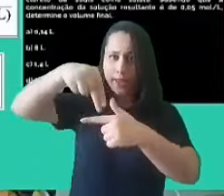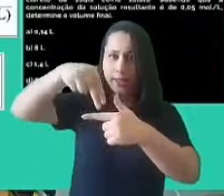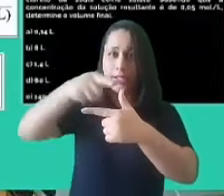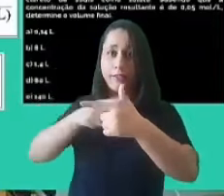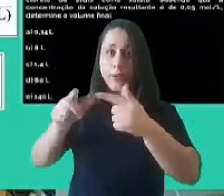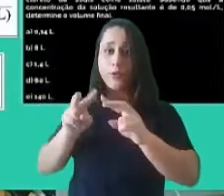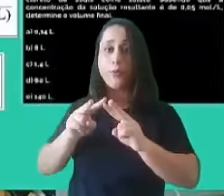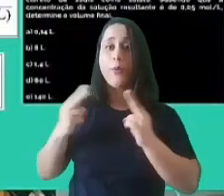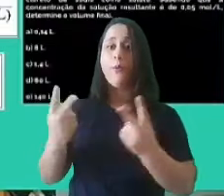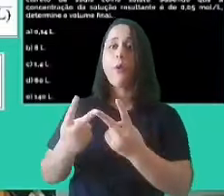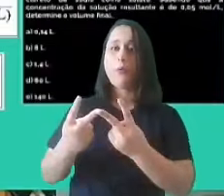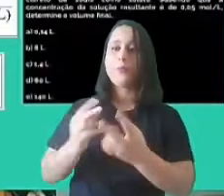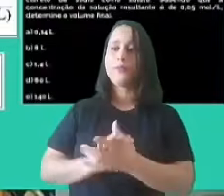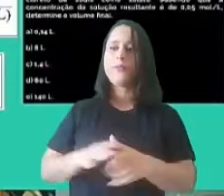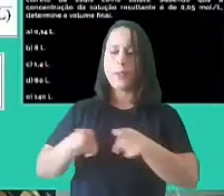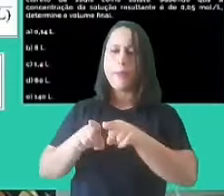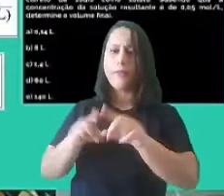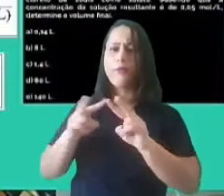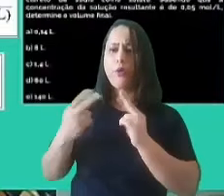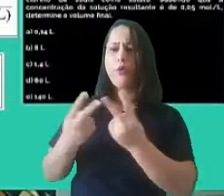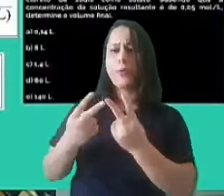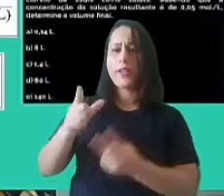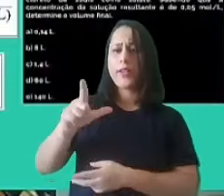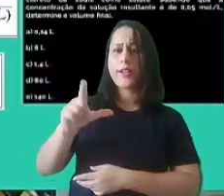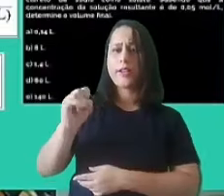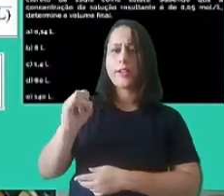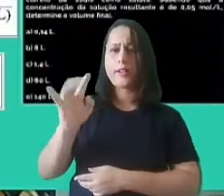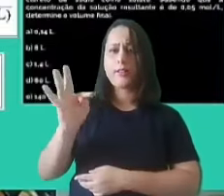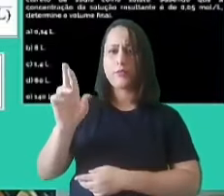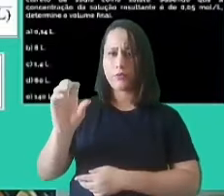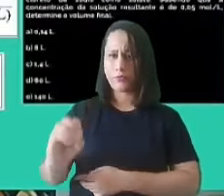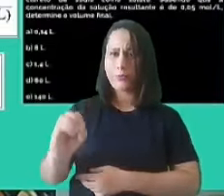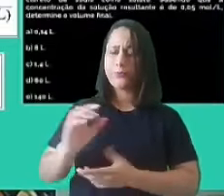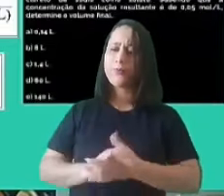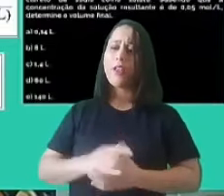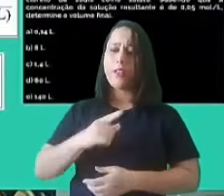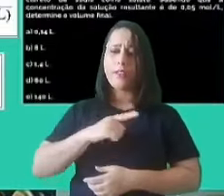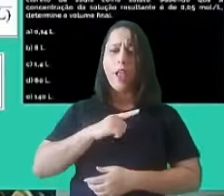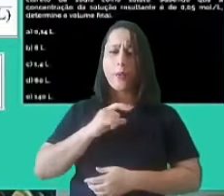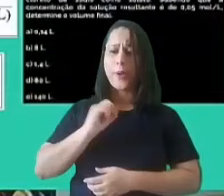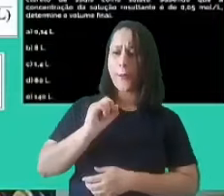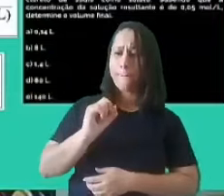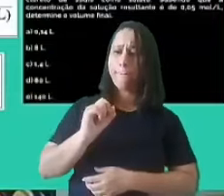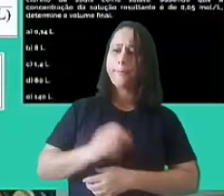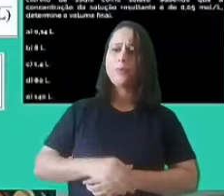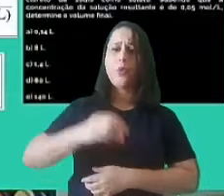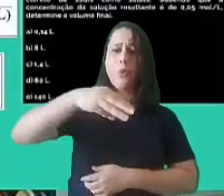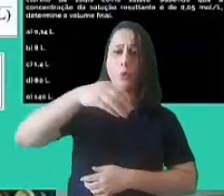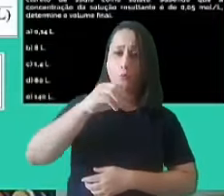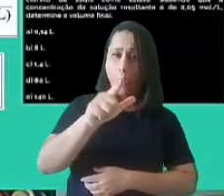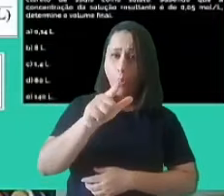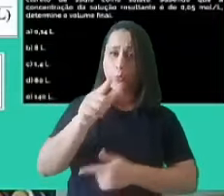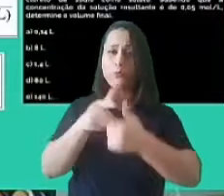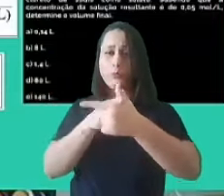o mol é igual ao AN, que é o número de mols, que é a massa